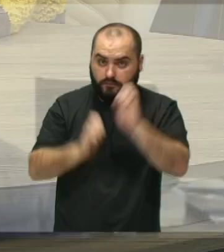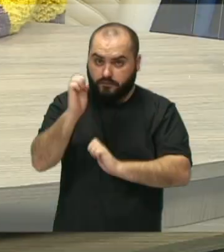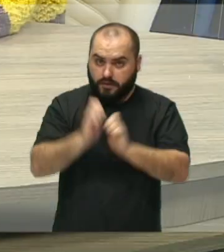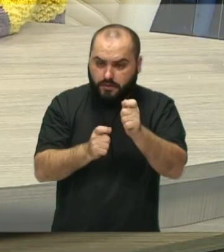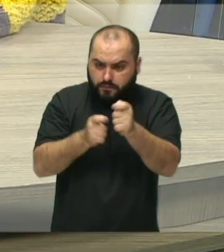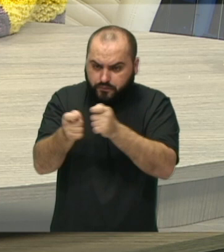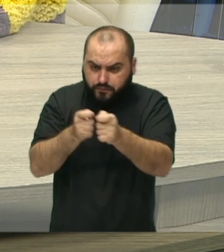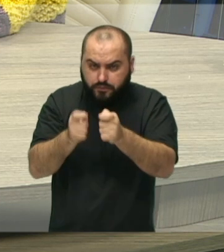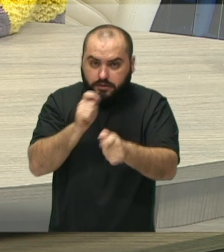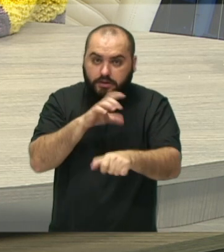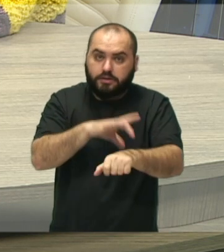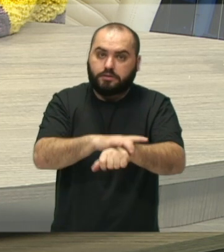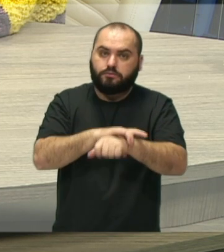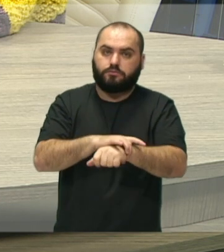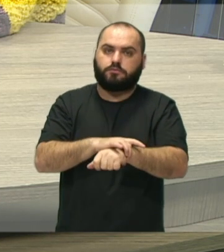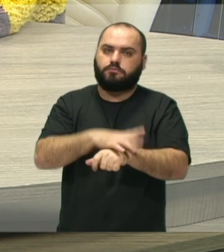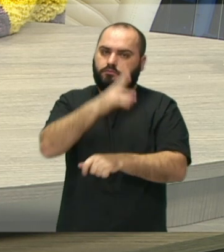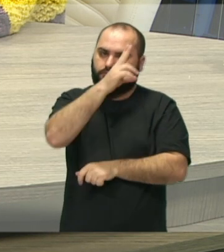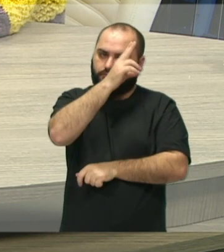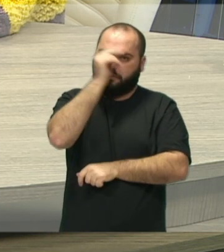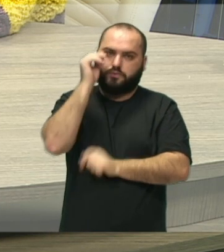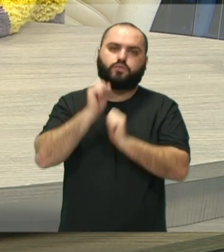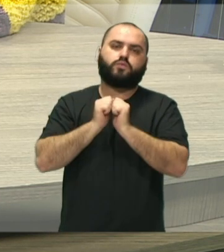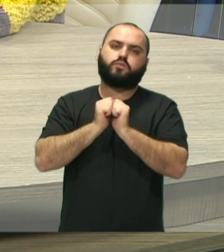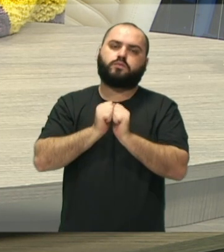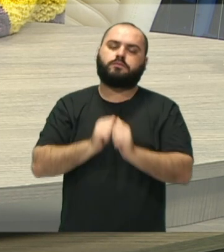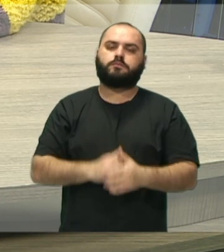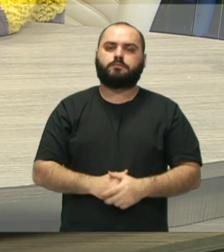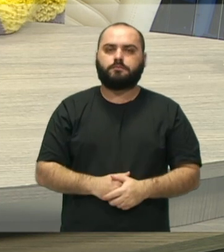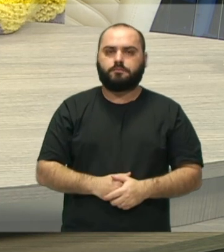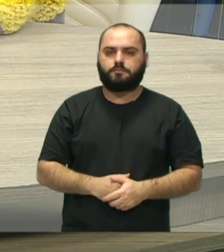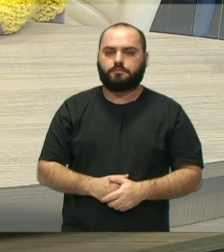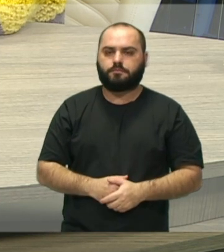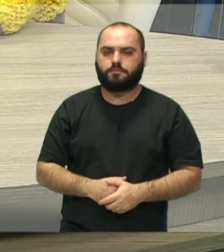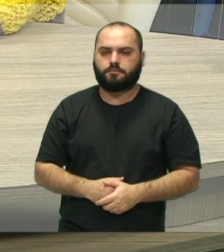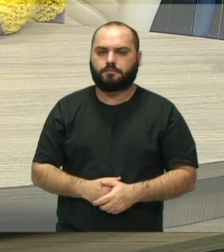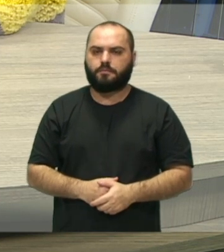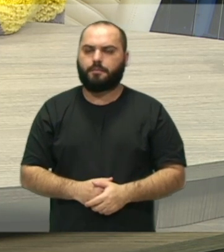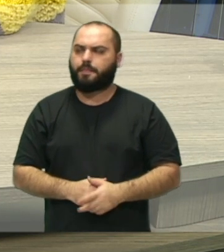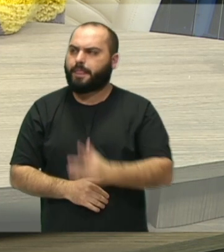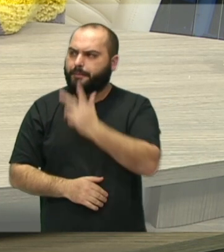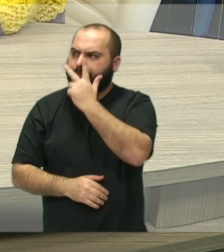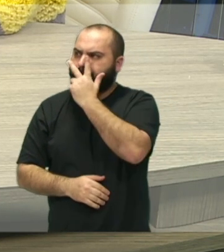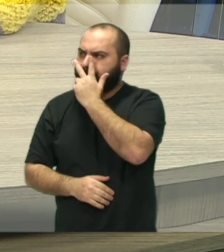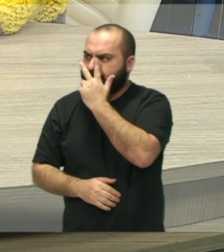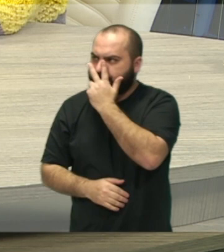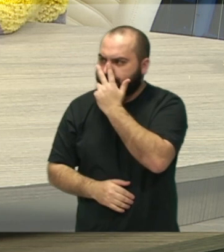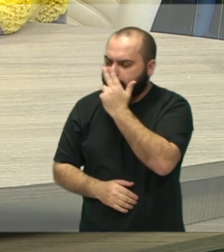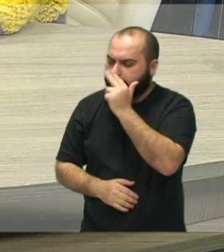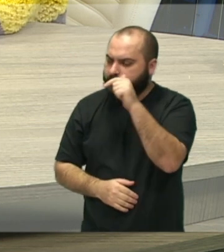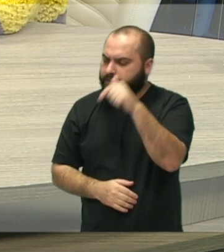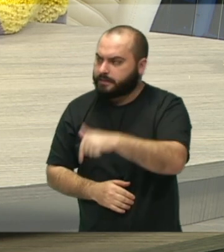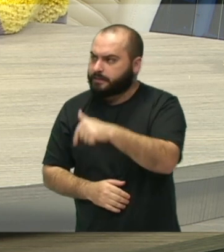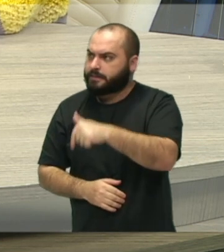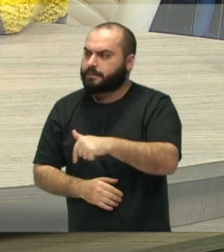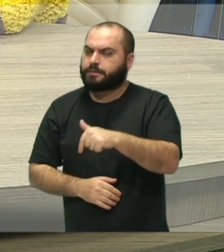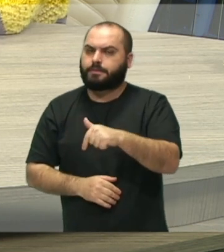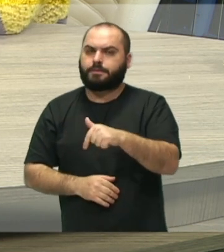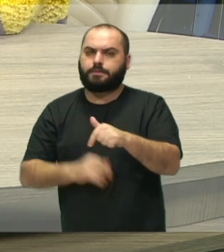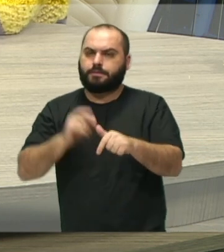de forma segura com o poder público. Parece, se eu não me engano, o Observatório Social aqui de Itajaí